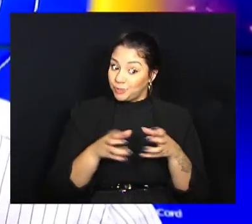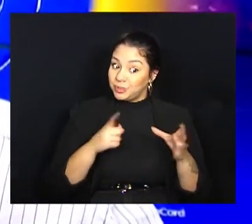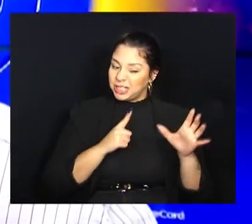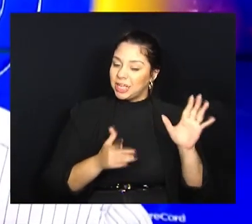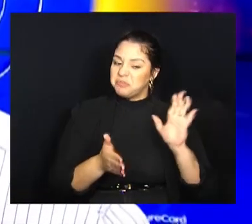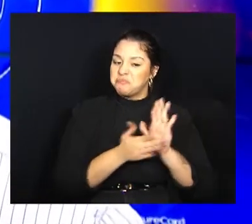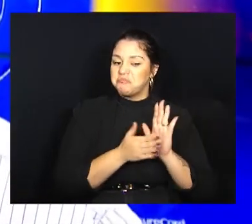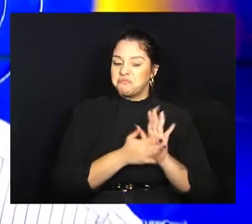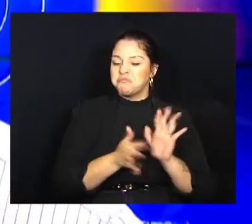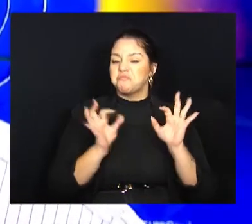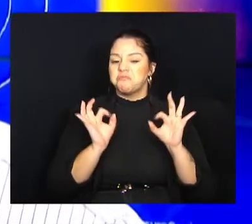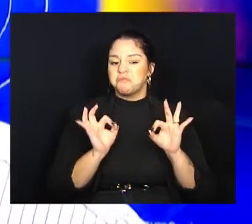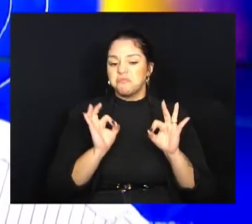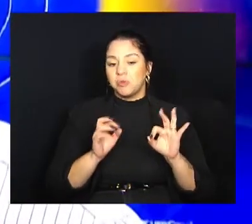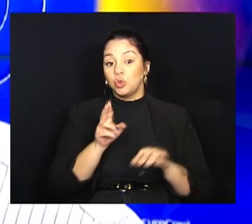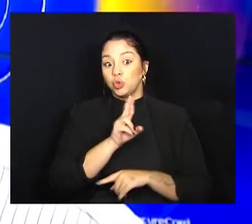nomes,